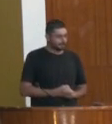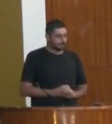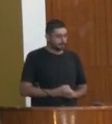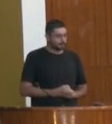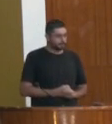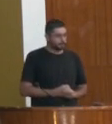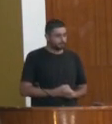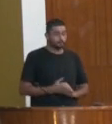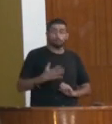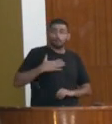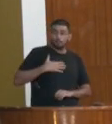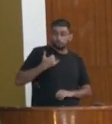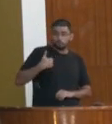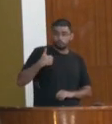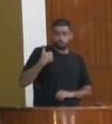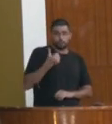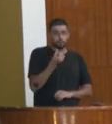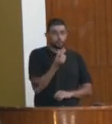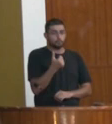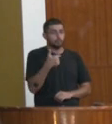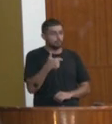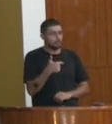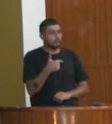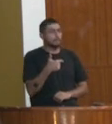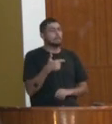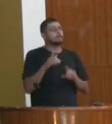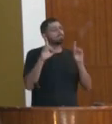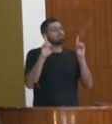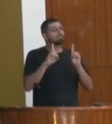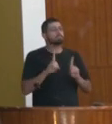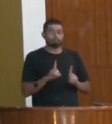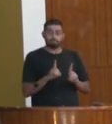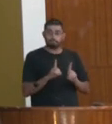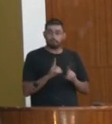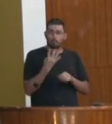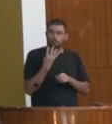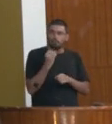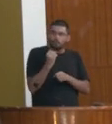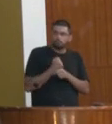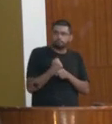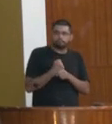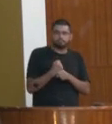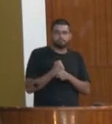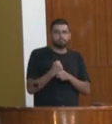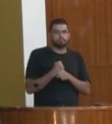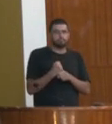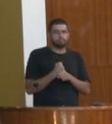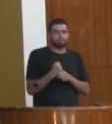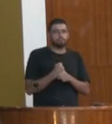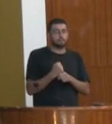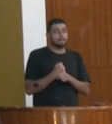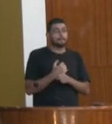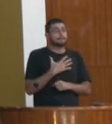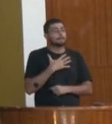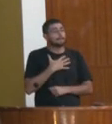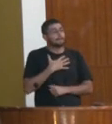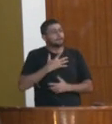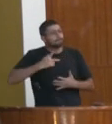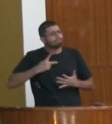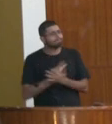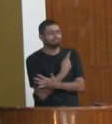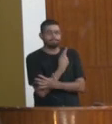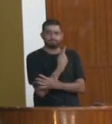tenho 62 anos, sou pessoa com deficiência há 40 anos, Portanto, eu fiquei deficiente antes